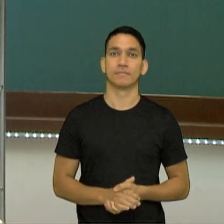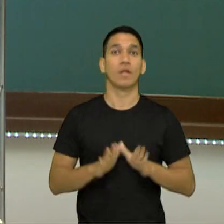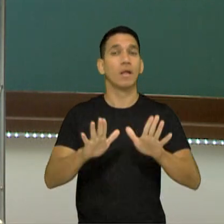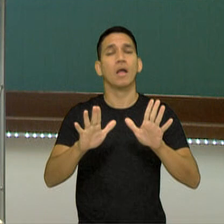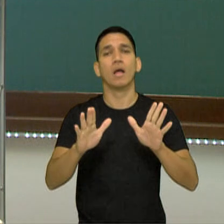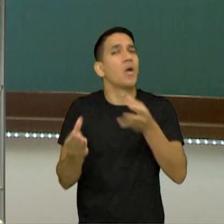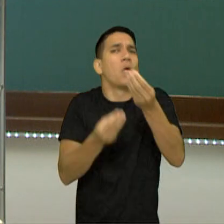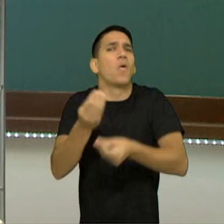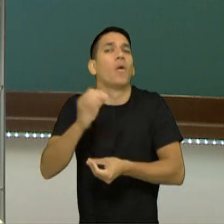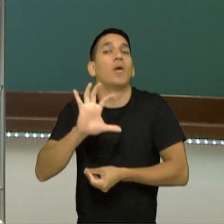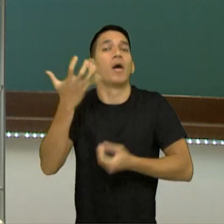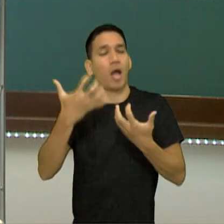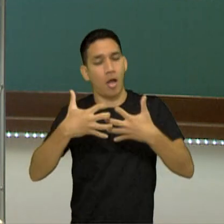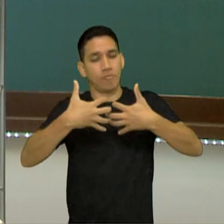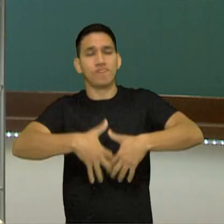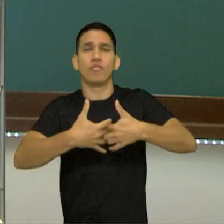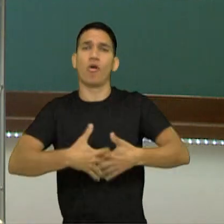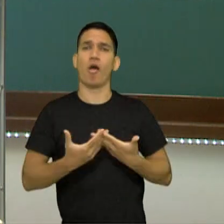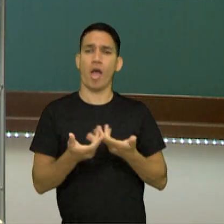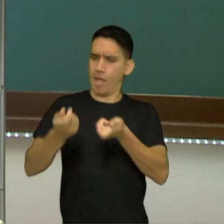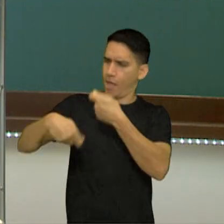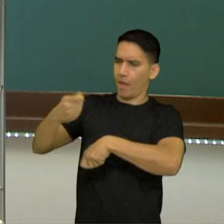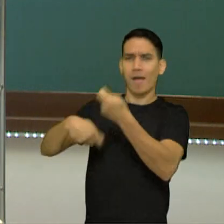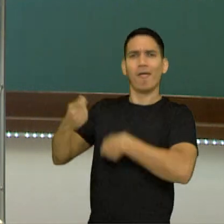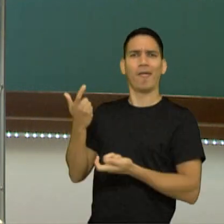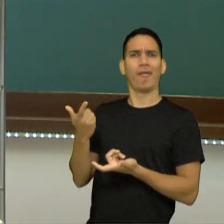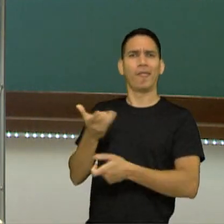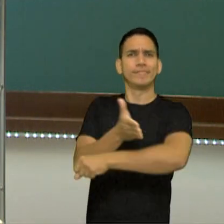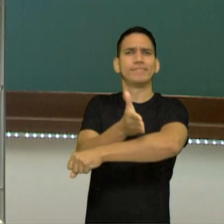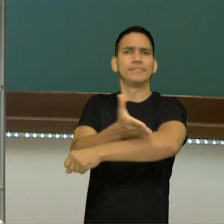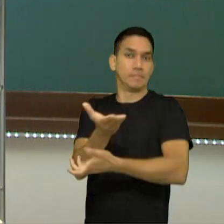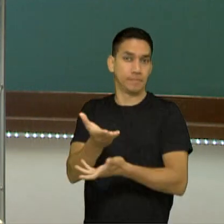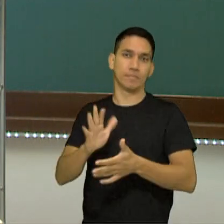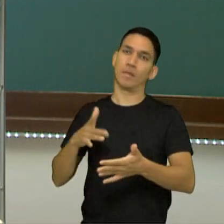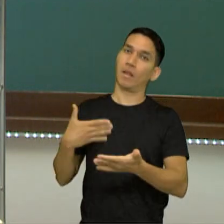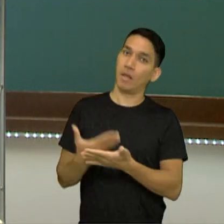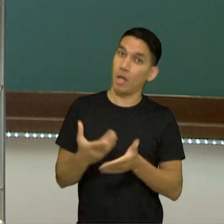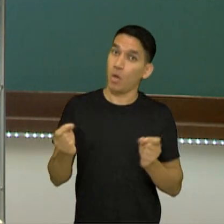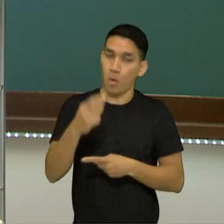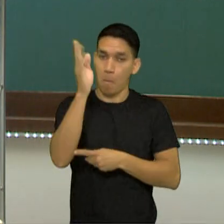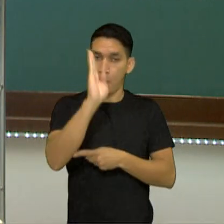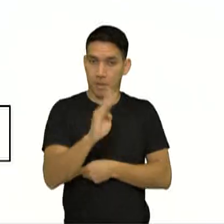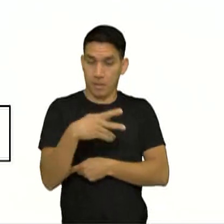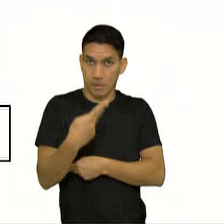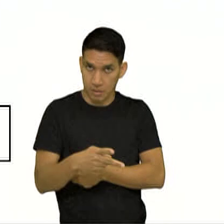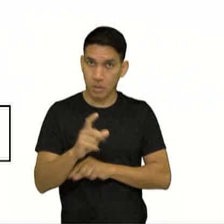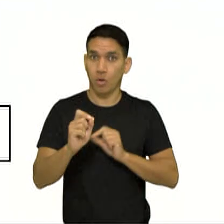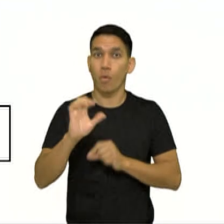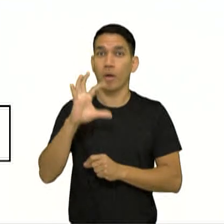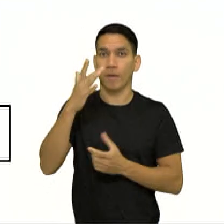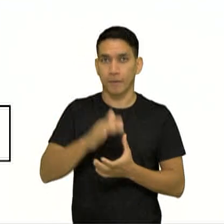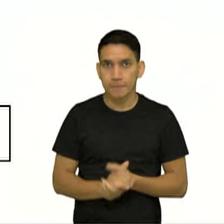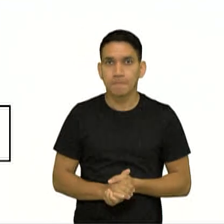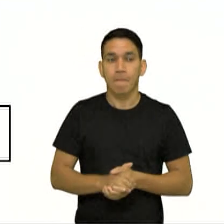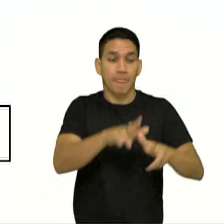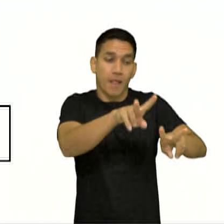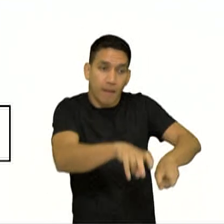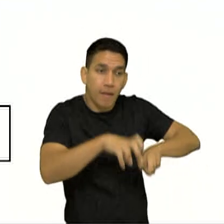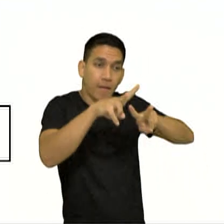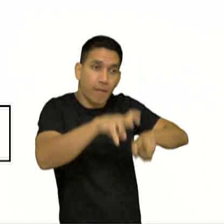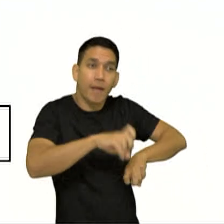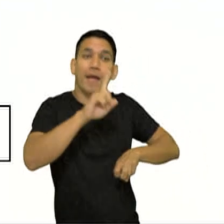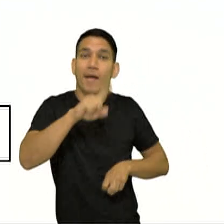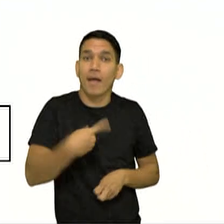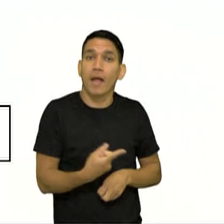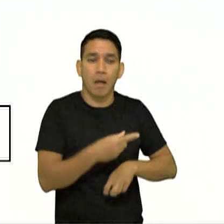Mas como que era a economia da Idade Média? Atualmente, o Brasil, né, a agricultura é uma das atividades econômicas